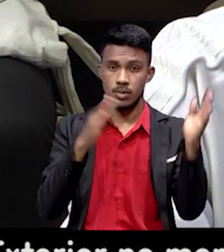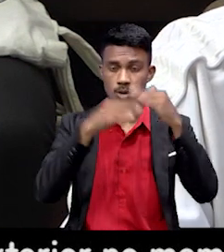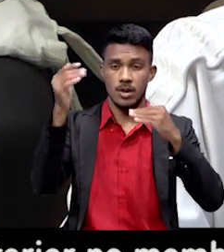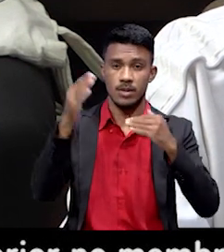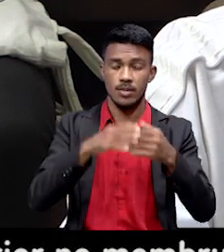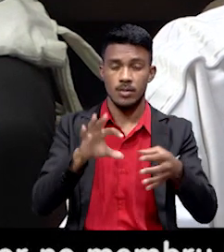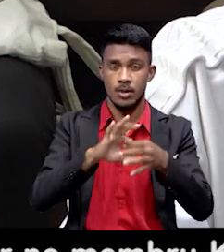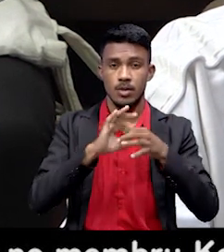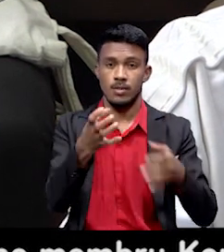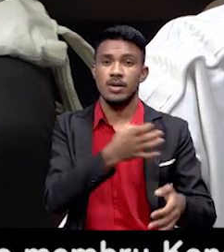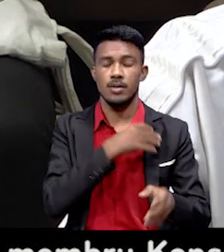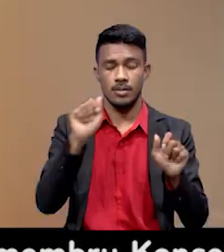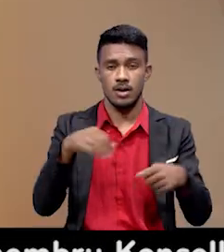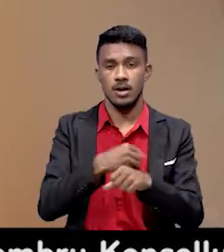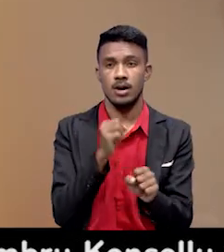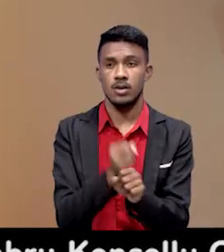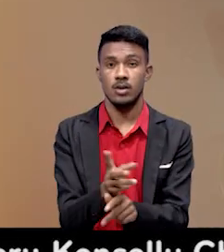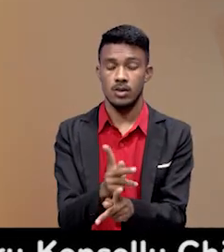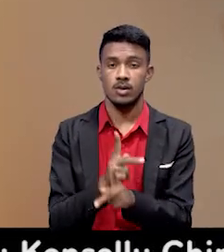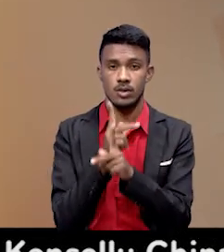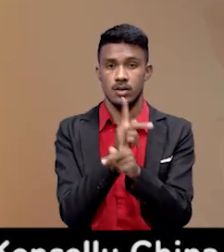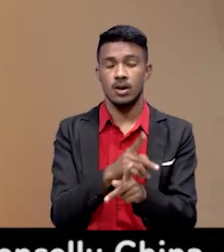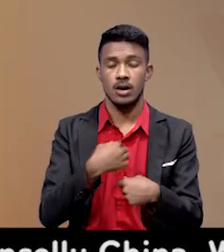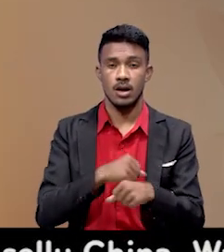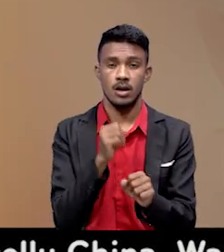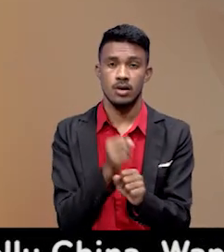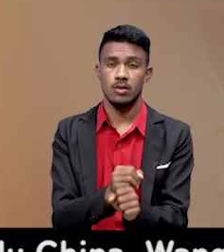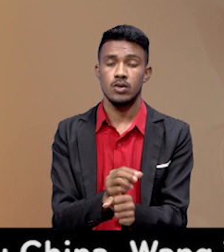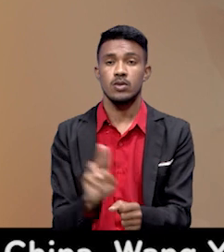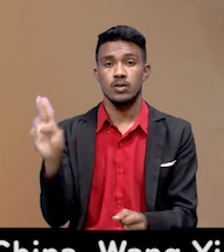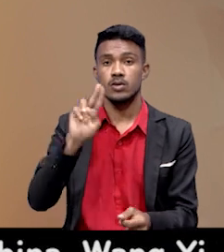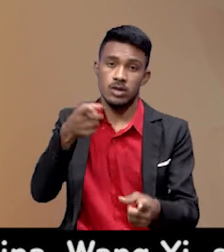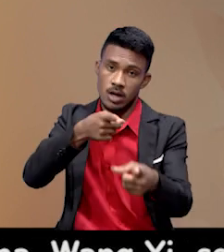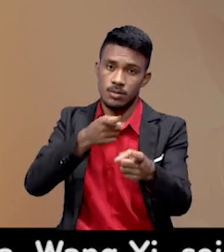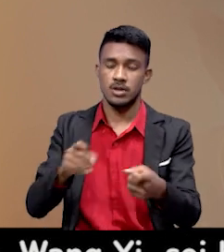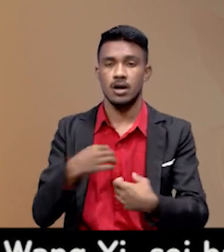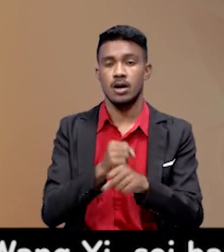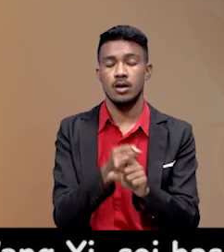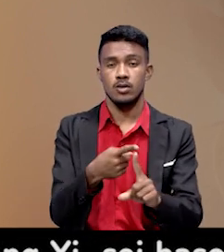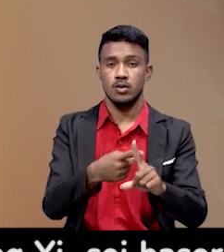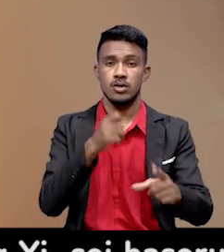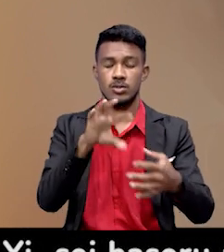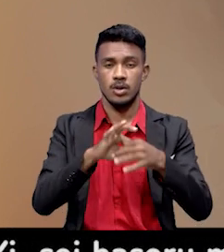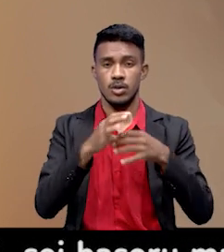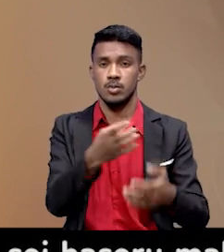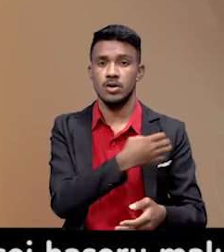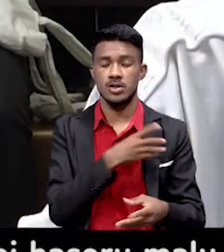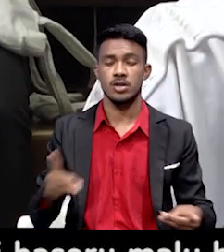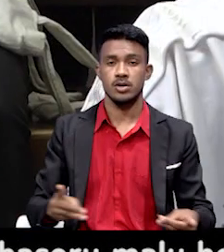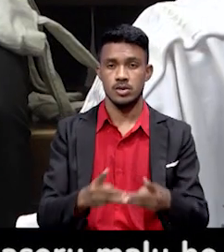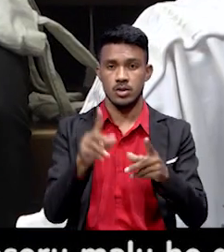PENITELI nune bele halau prevensau ba aktu krimi uja armas nebe komete husi membro polisia hasoru sidadang sira. Ia